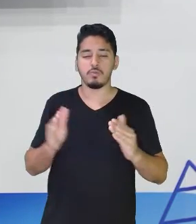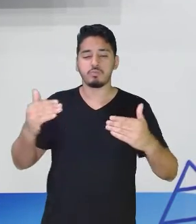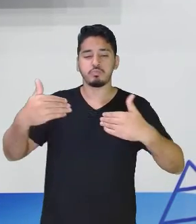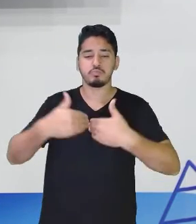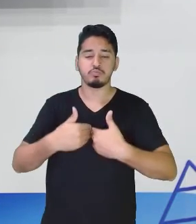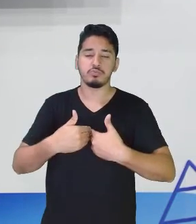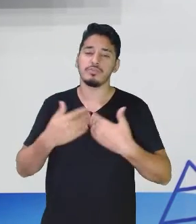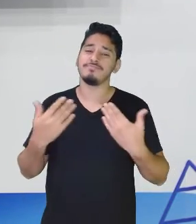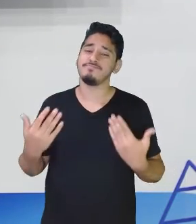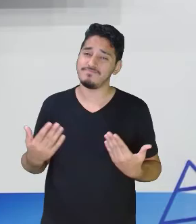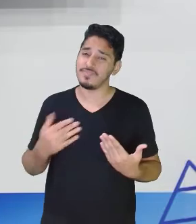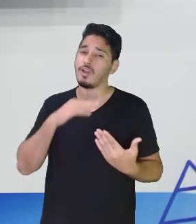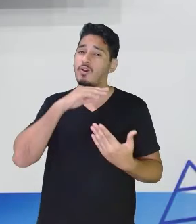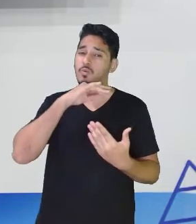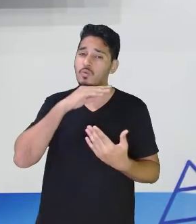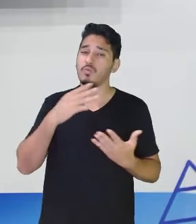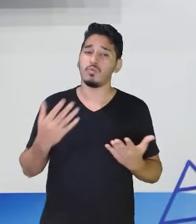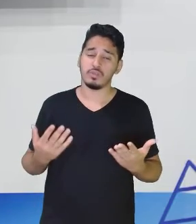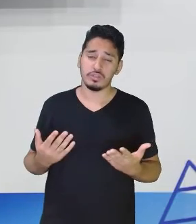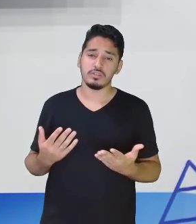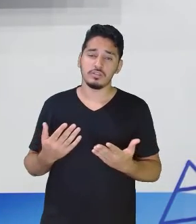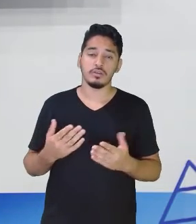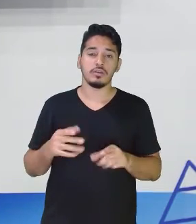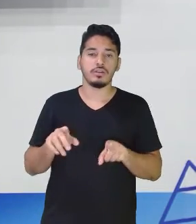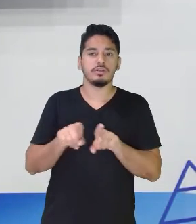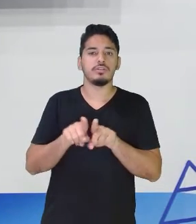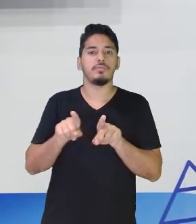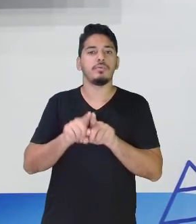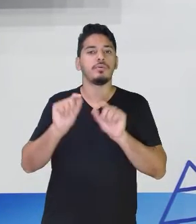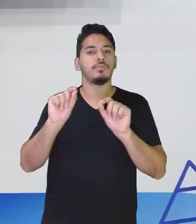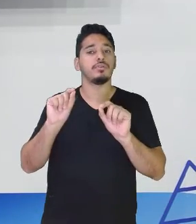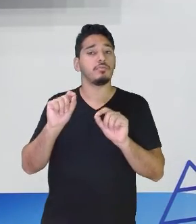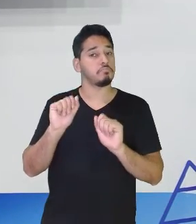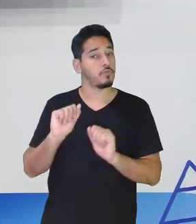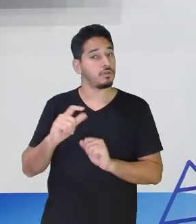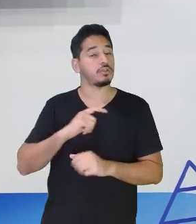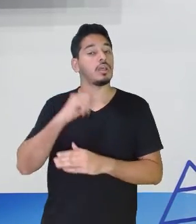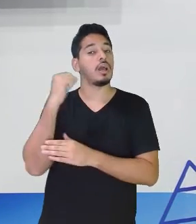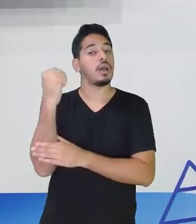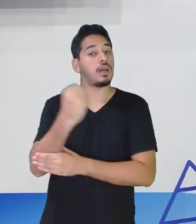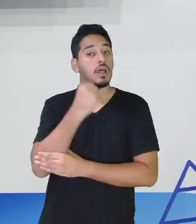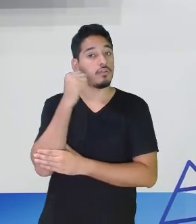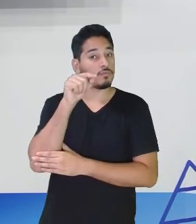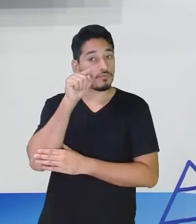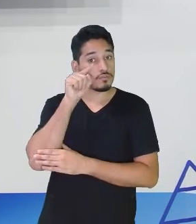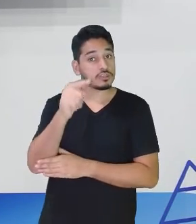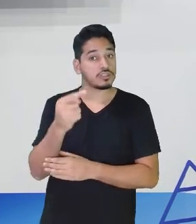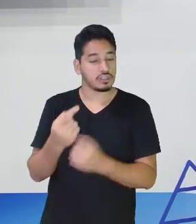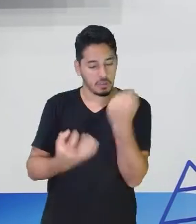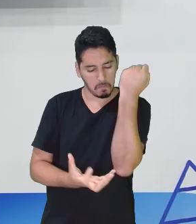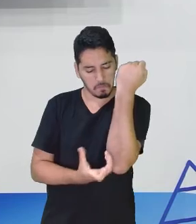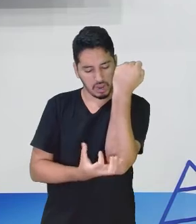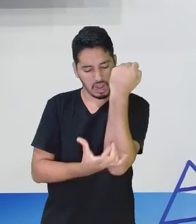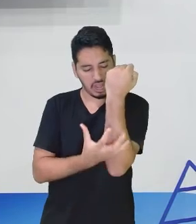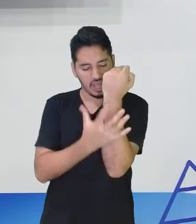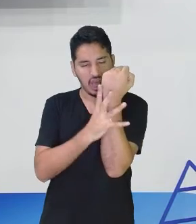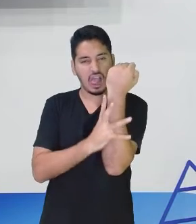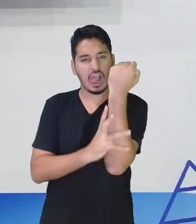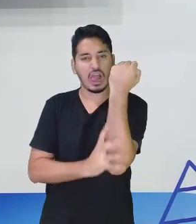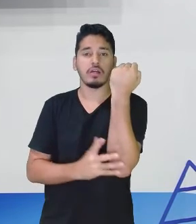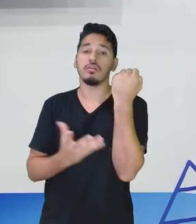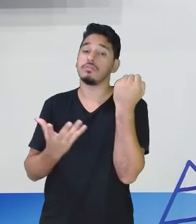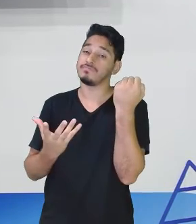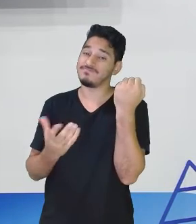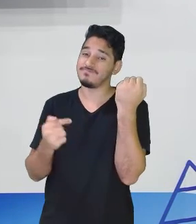transtorno para a vizinhança. E ainda pode trazer algo mais grave, que são as queimaduras. E essas queimaduras, gente,